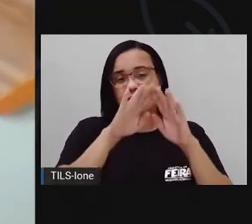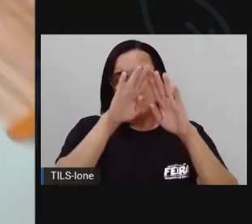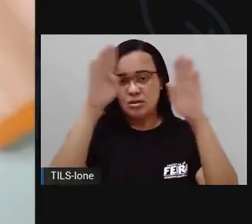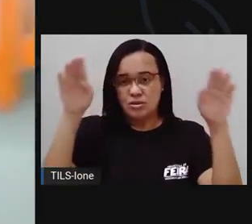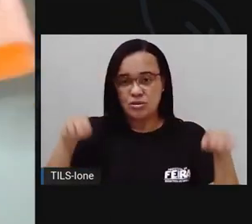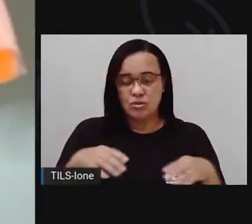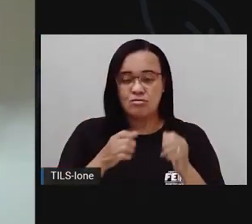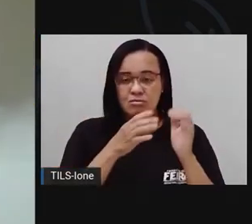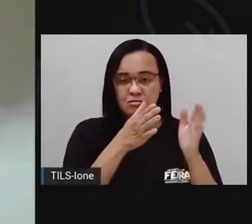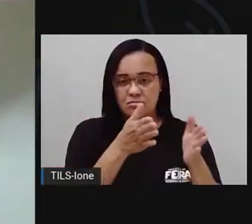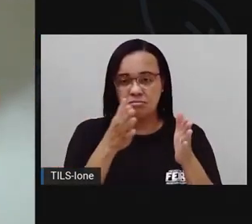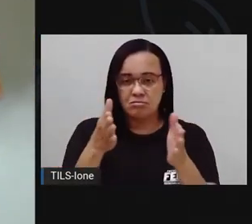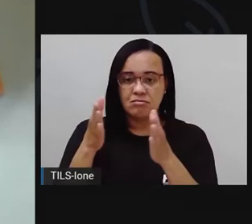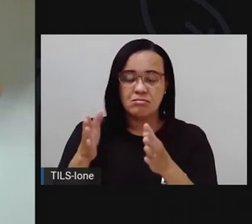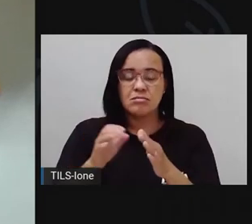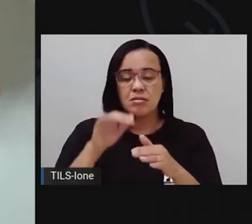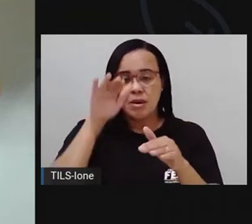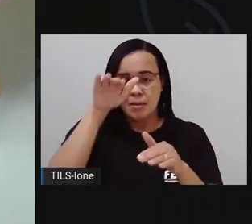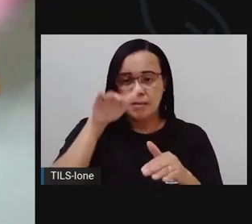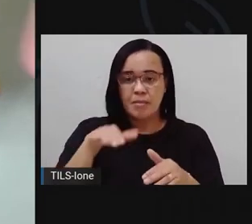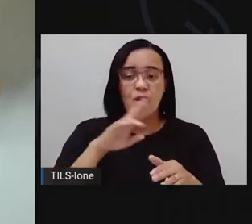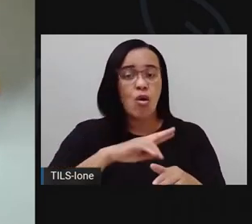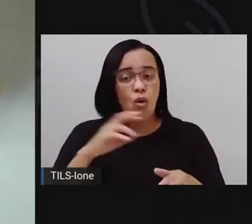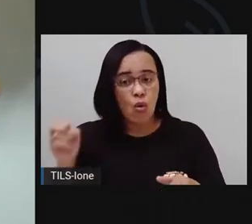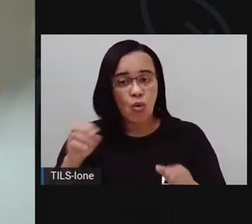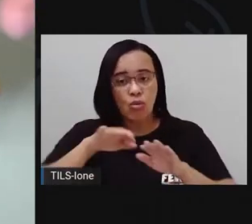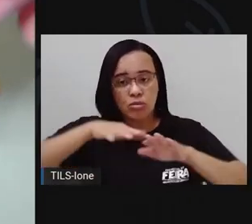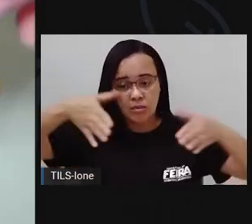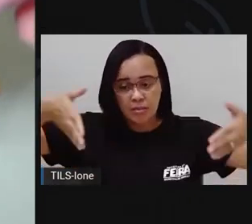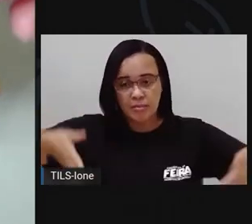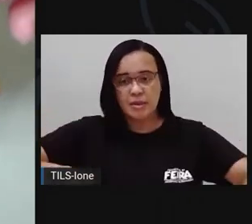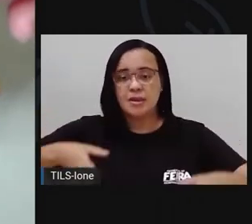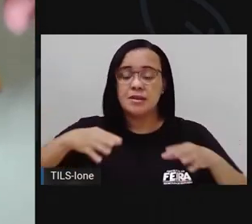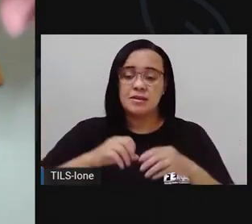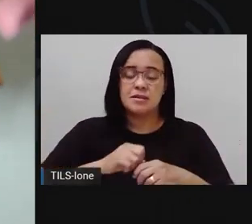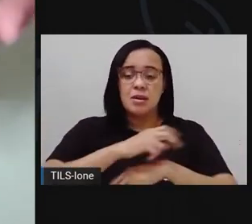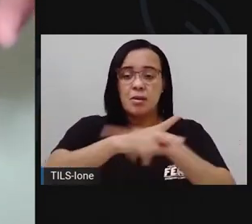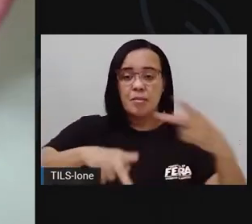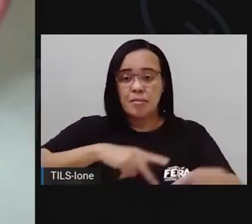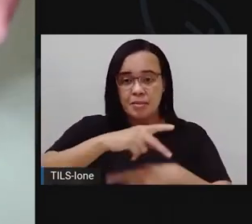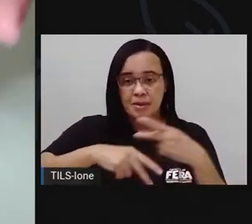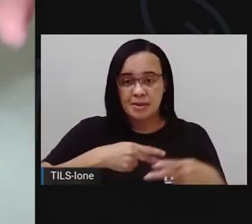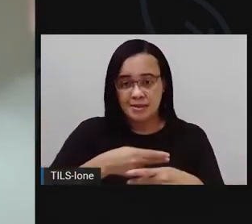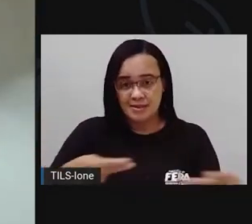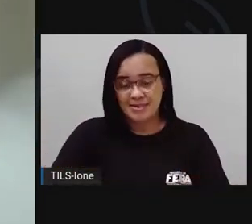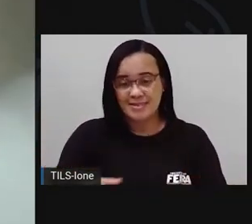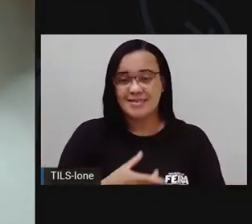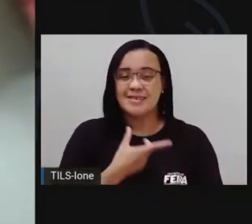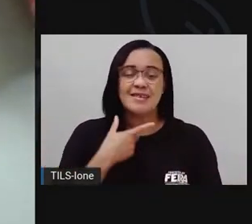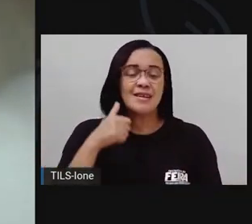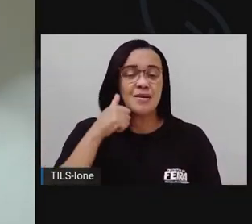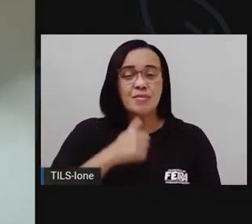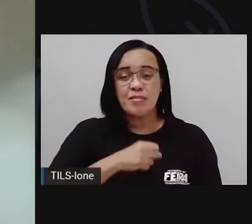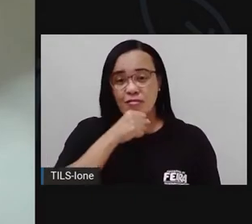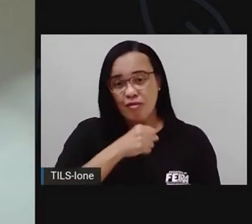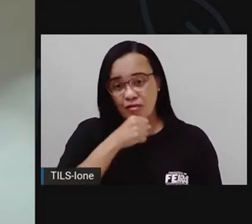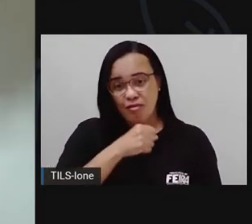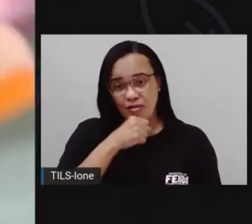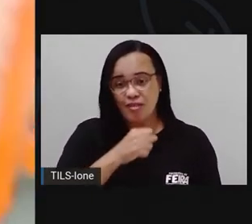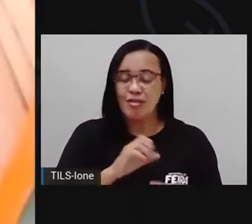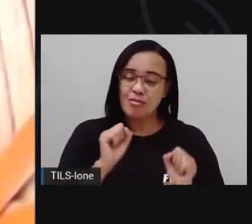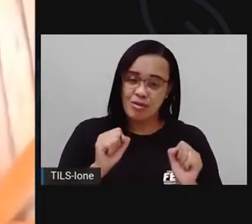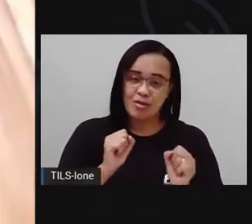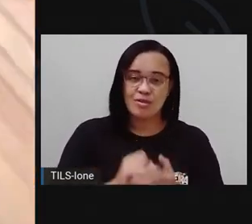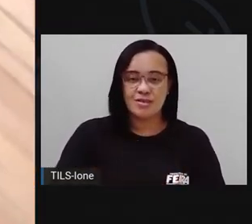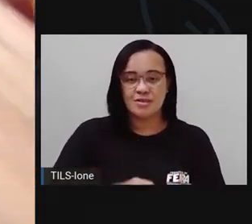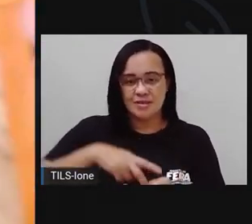mesa, dar de presente aí para vovó, guardar a recordação. Se você não quiser que ele fique em pé na mesa, como a Pró já